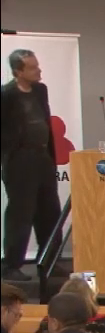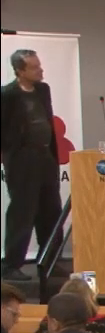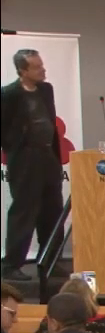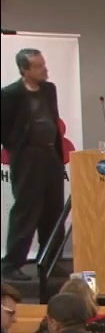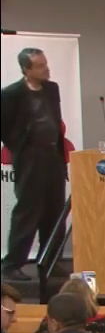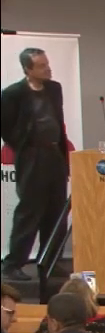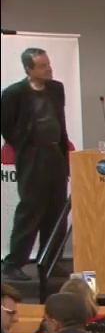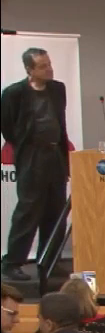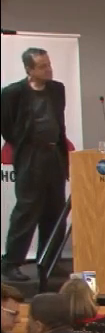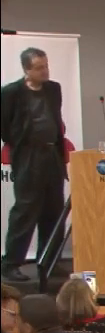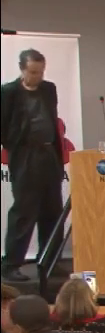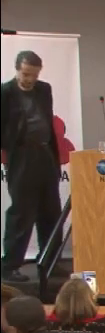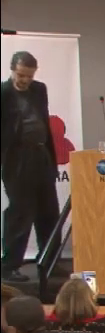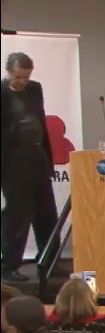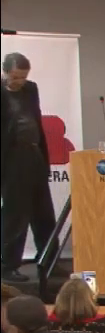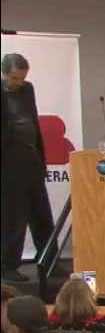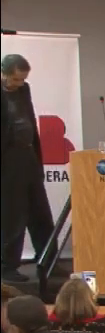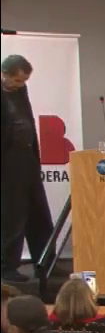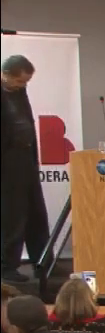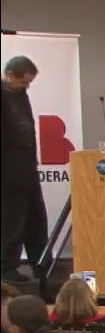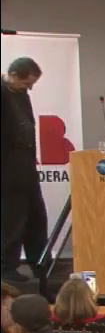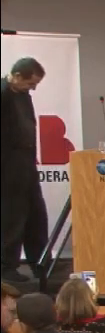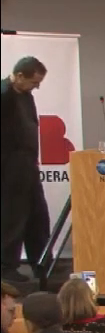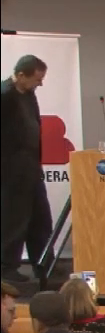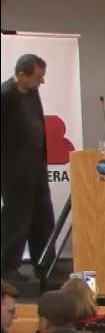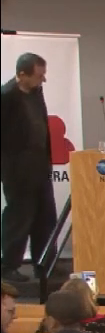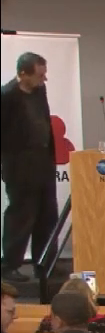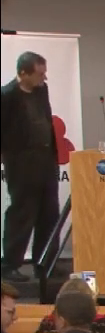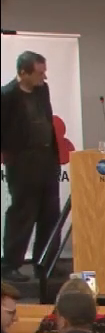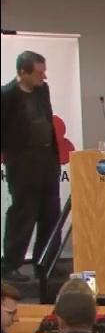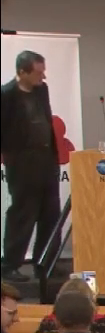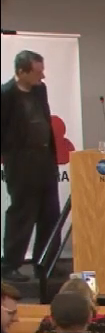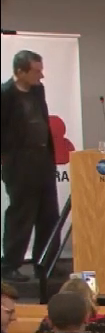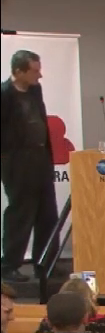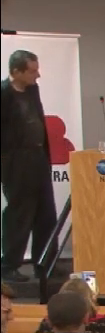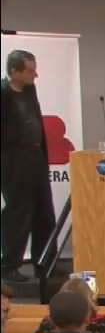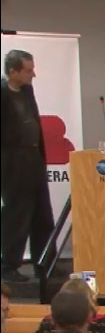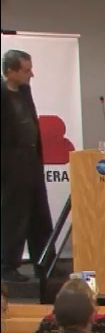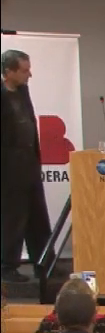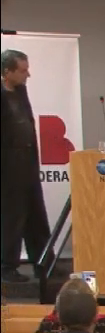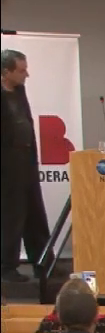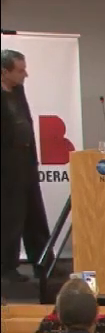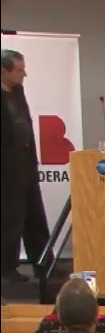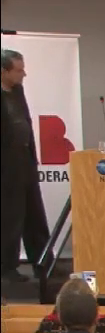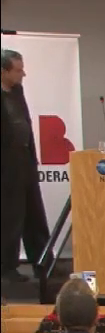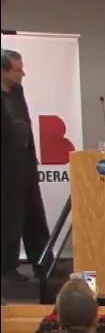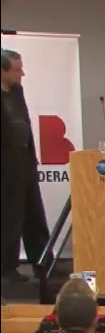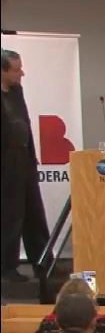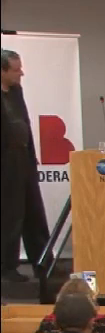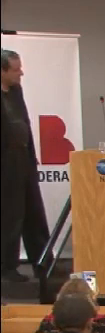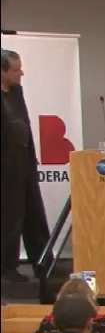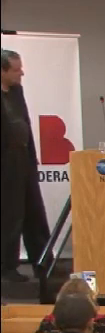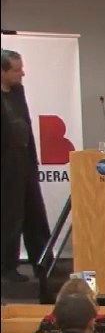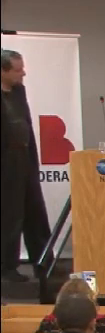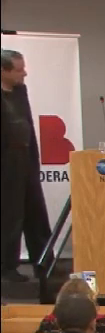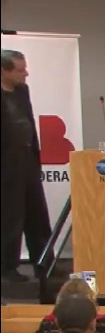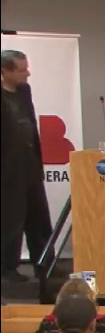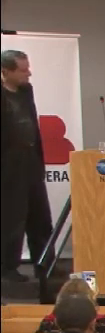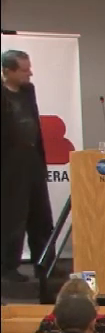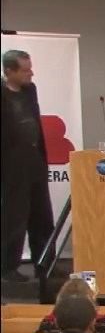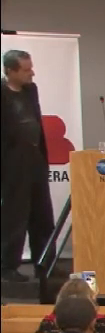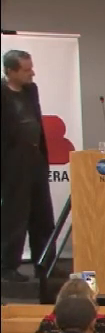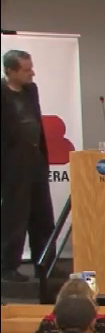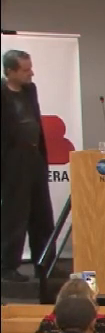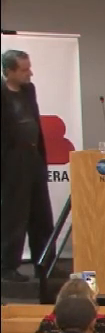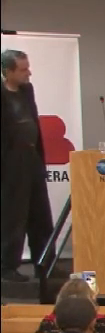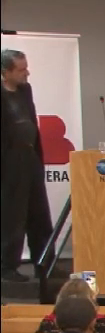nos olhos e quase nenhuma esperança. Em tempos como este, é